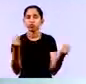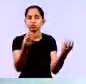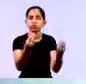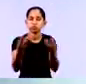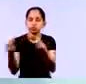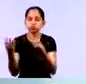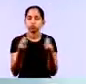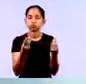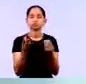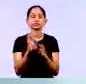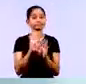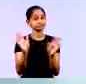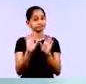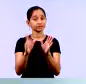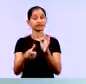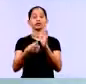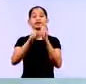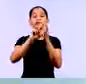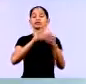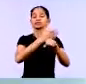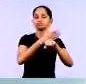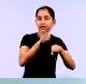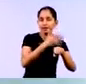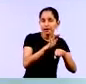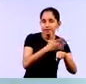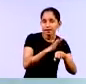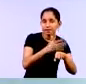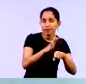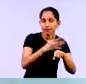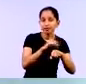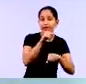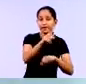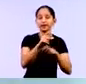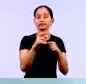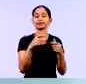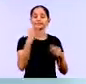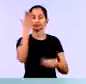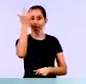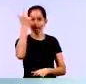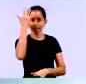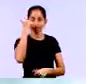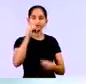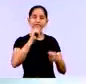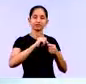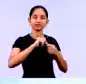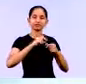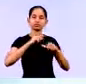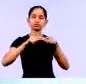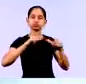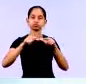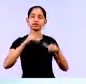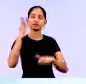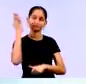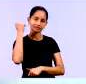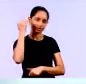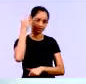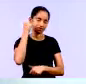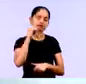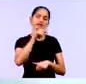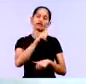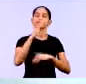precisa passar por um treinamento. Então, como é que é a contratação desse pessoal? Então, todos esses aspectos eu tenho que levar em